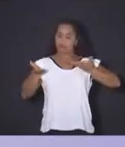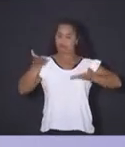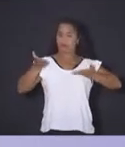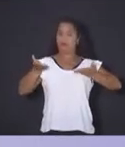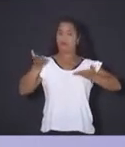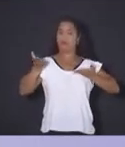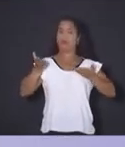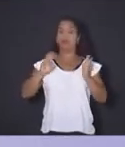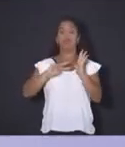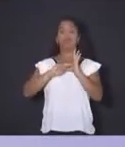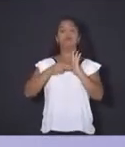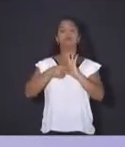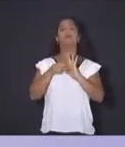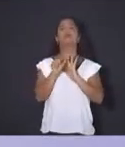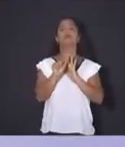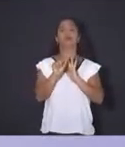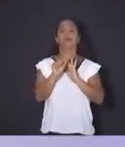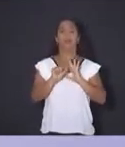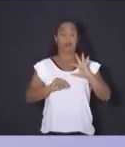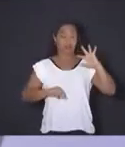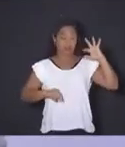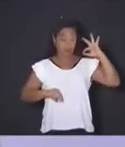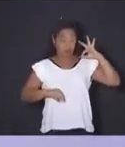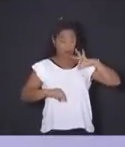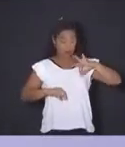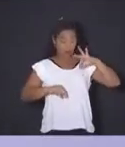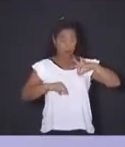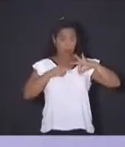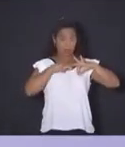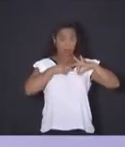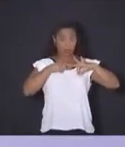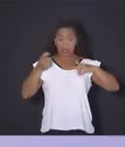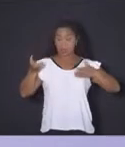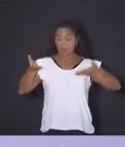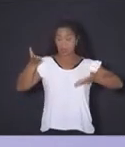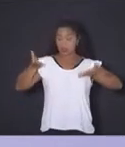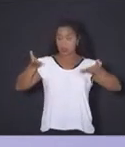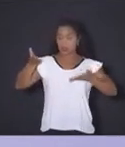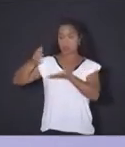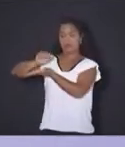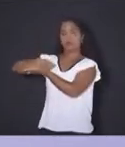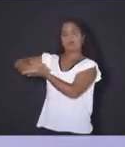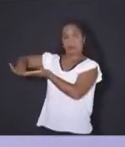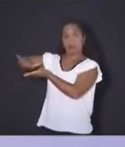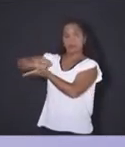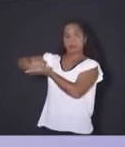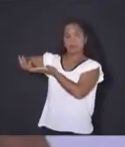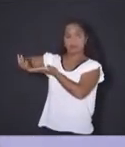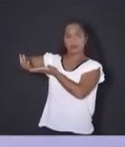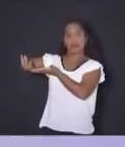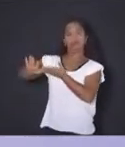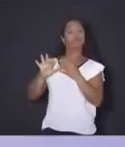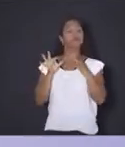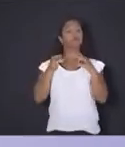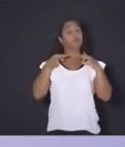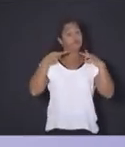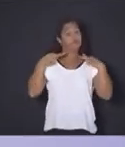de que só pode gastar o que você ganha é um conceito justo